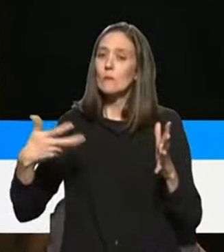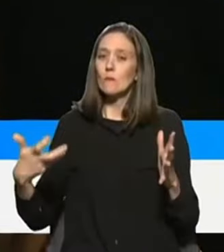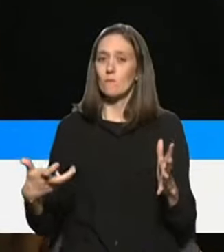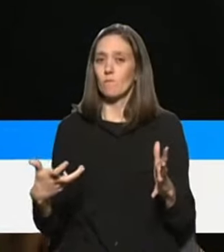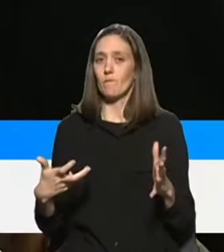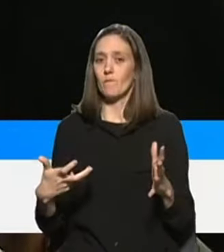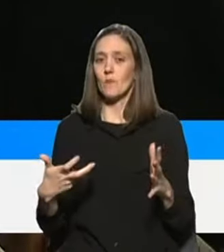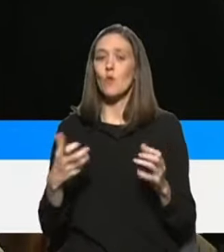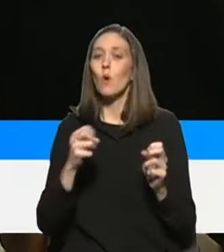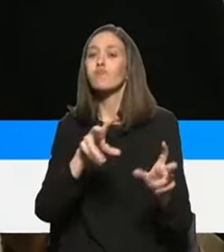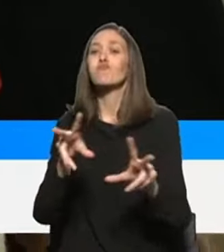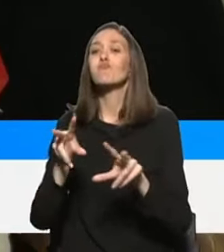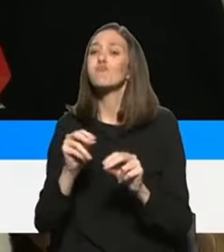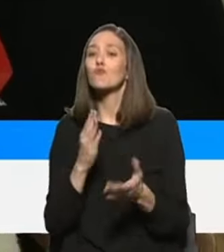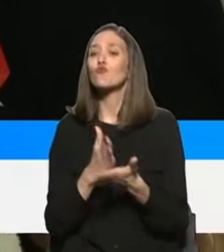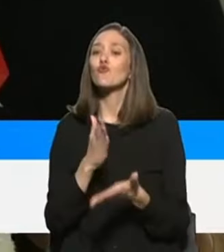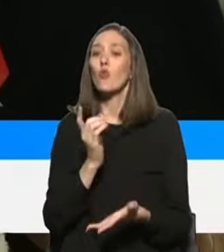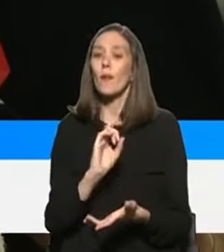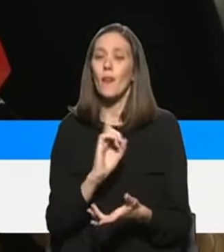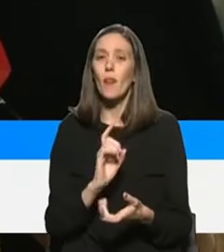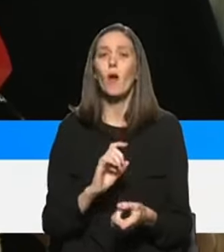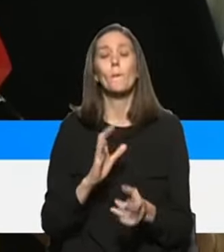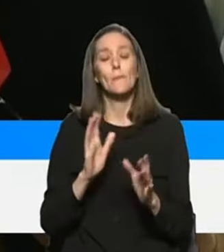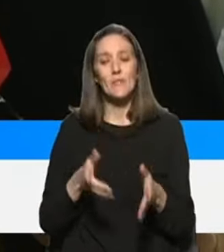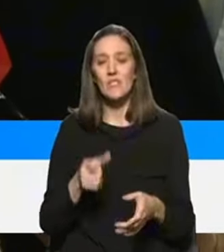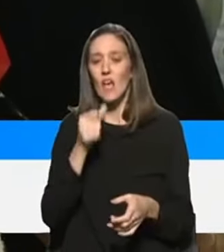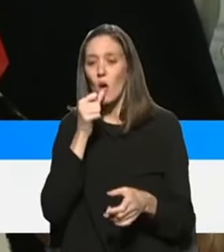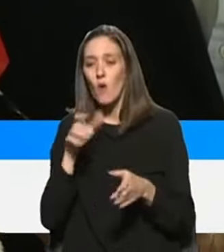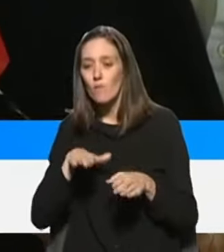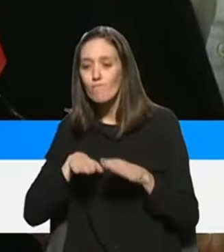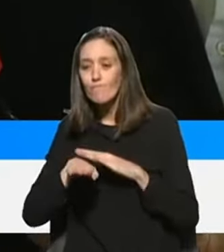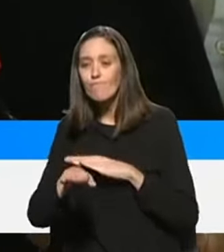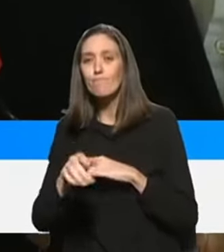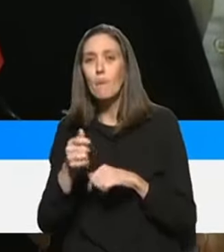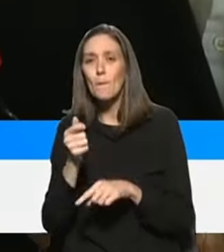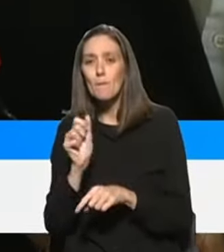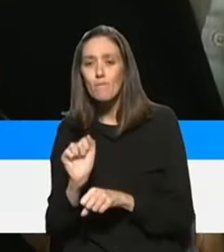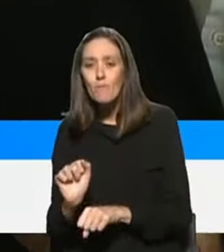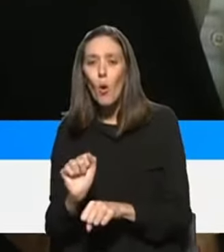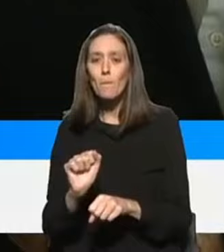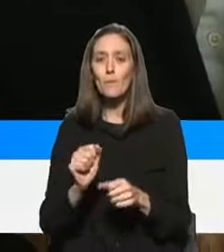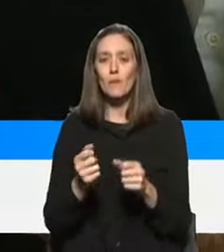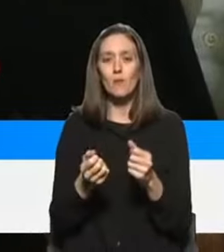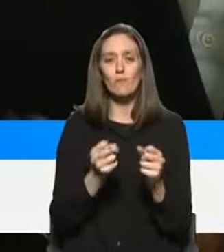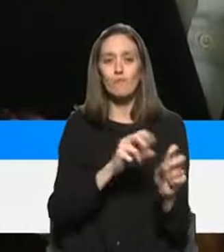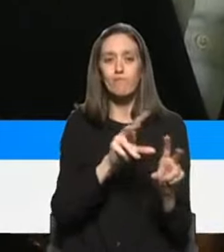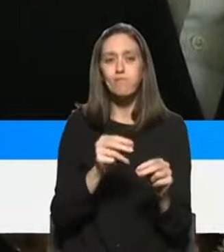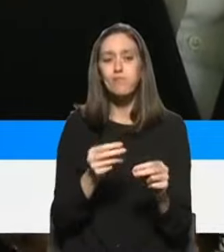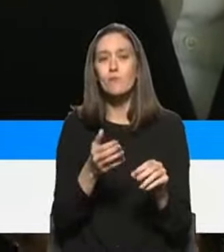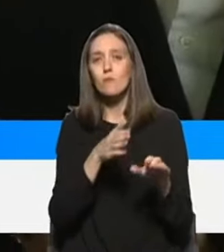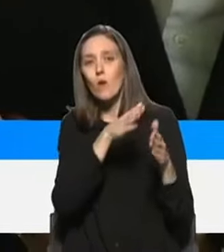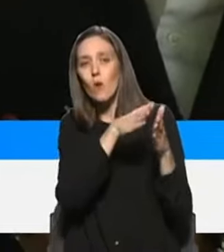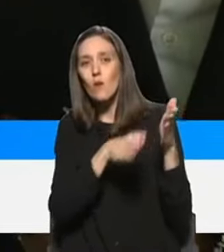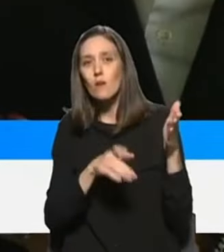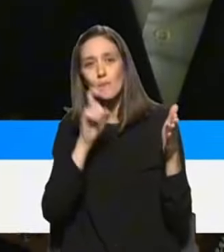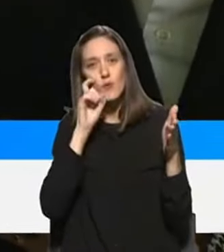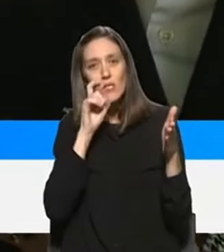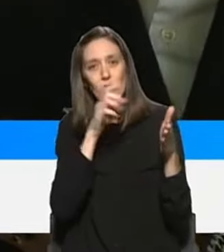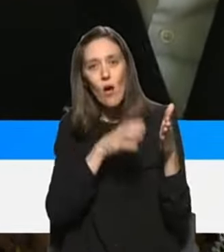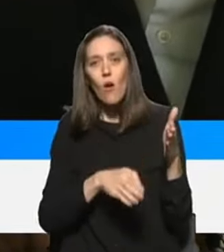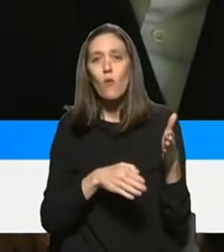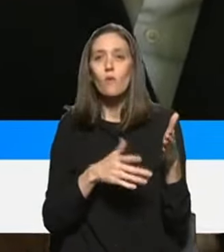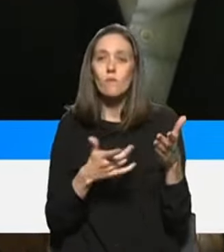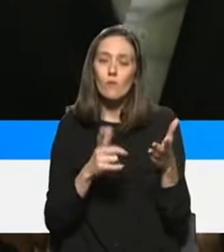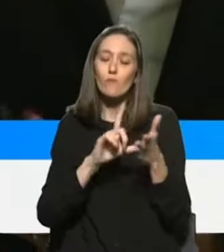desmatagem. Provavelmente com socalcos, com drenagens de águas, coisas mais complexas. Nós vamos desenvolver o projeto dentro da Direção Regional das